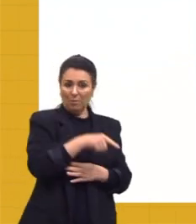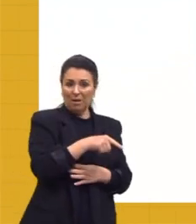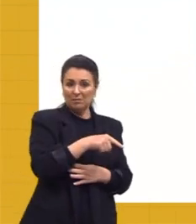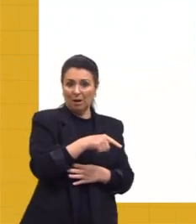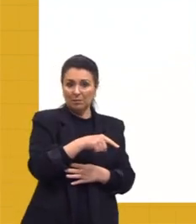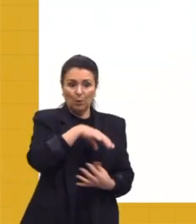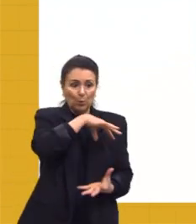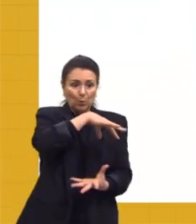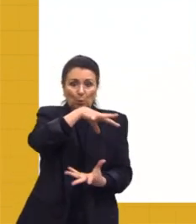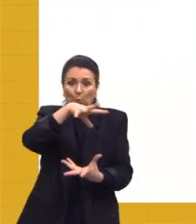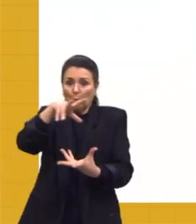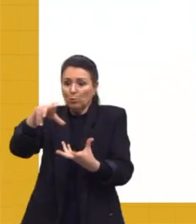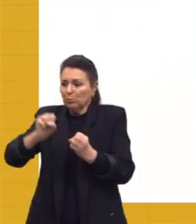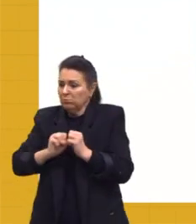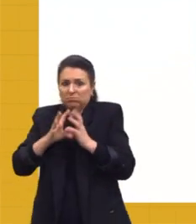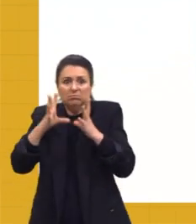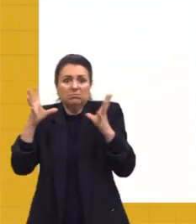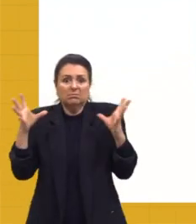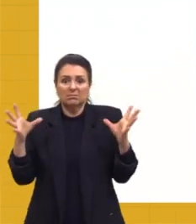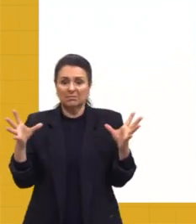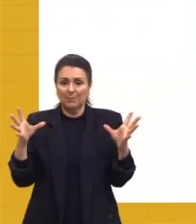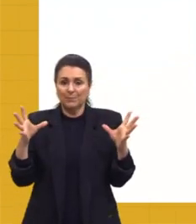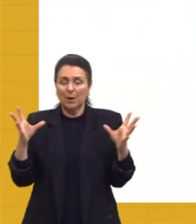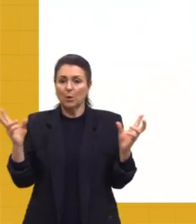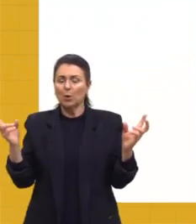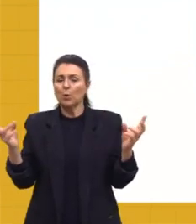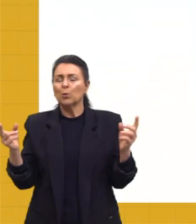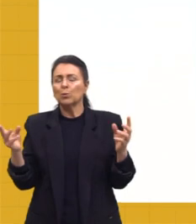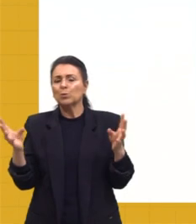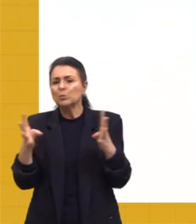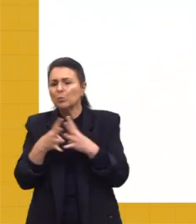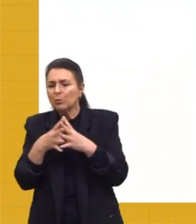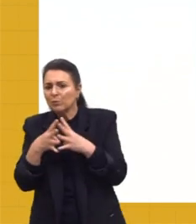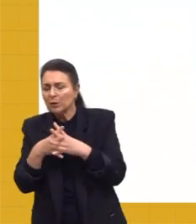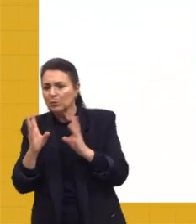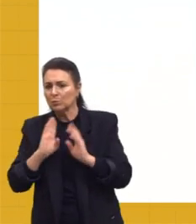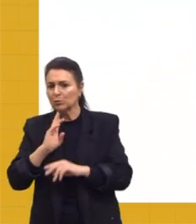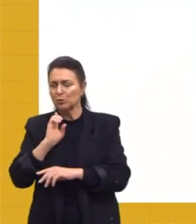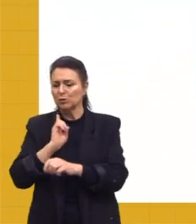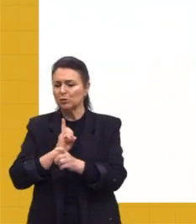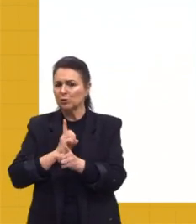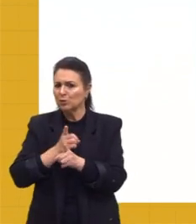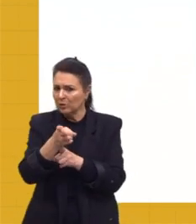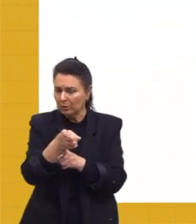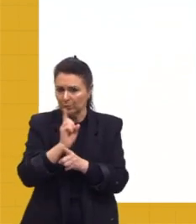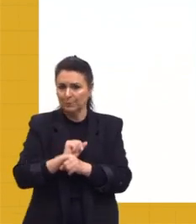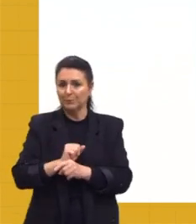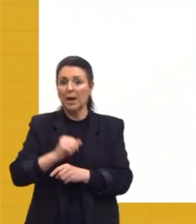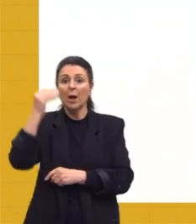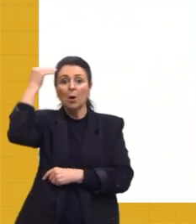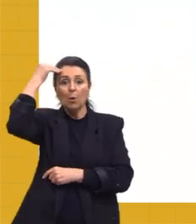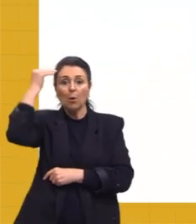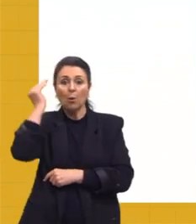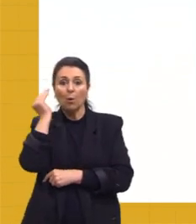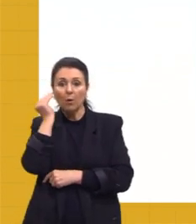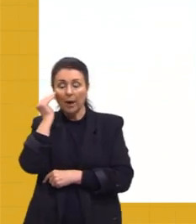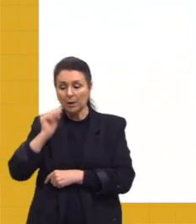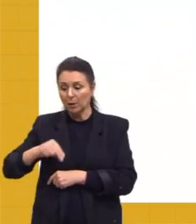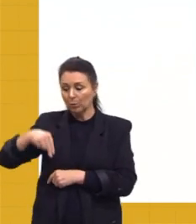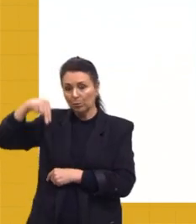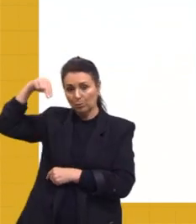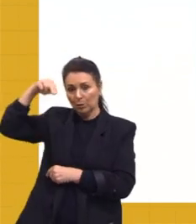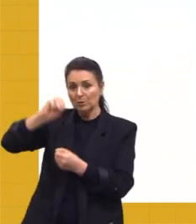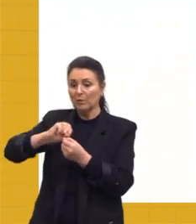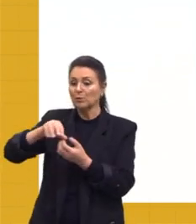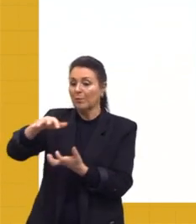vai ver agora tá conflitos diretos que a gente teve né porém não é quando a Coreia do Norte faz a sua